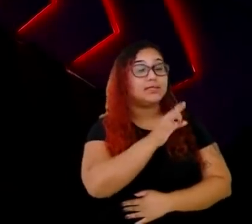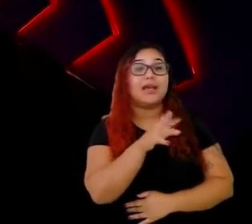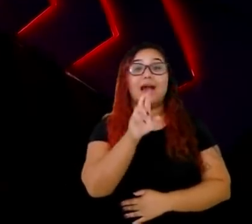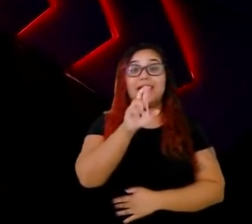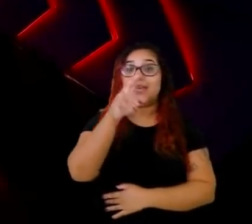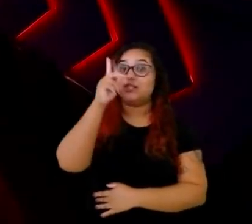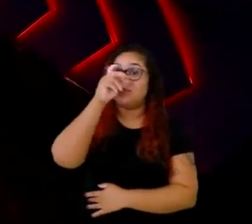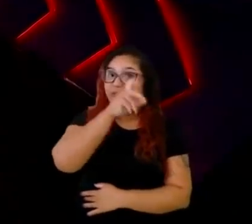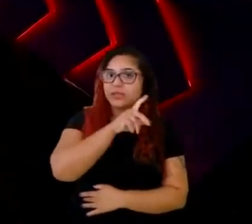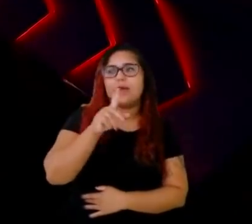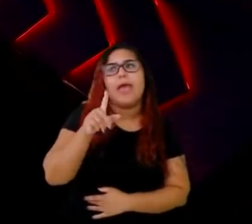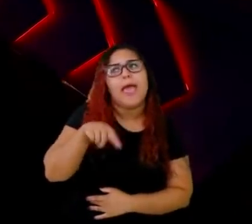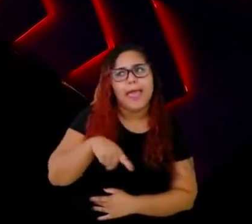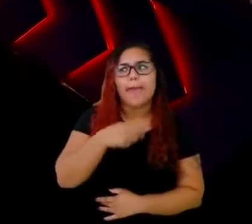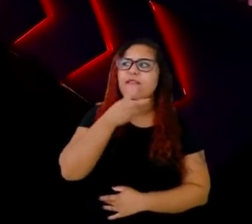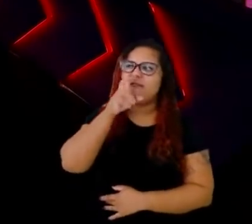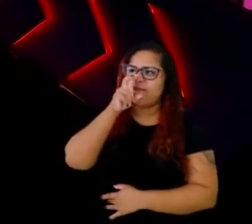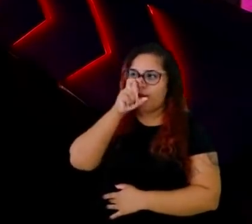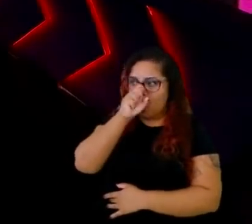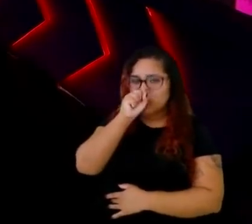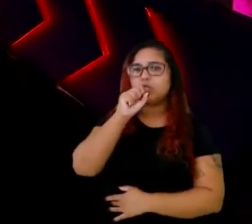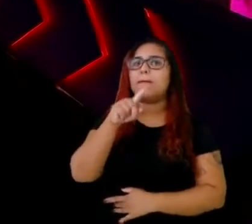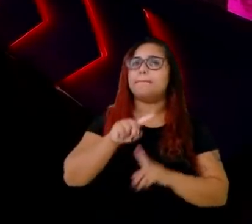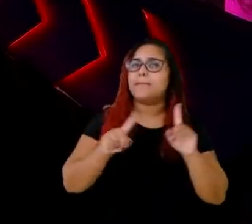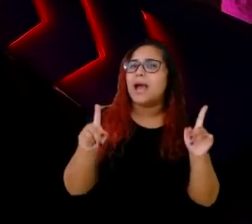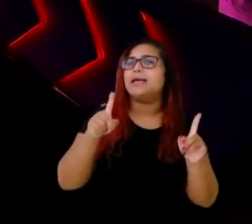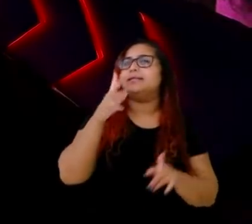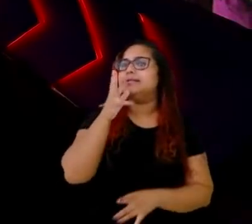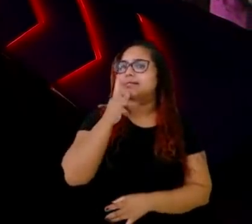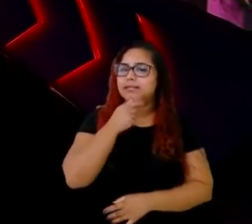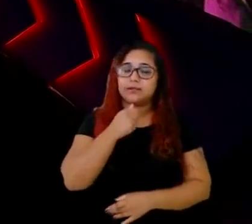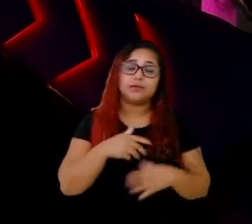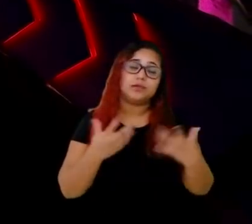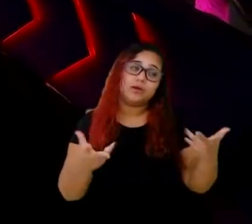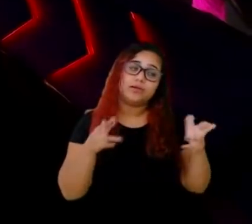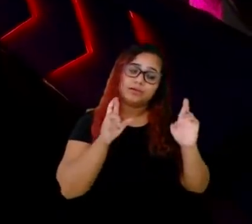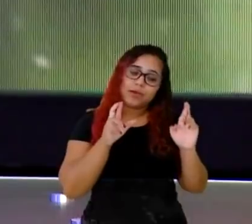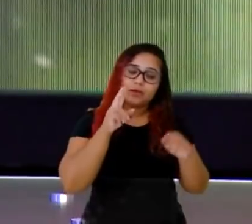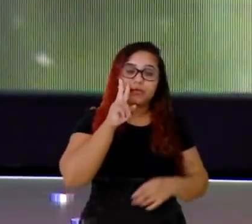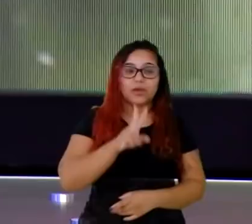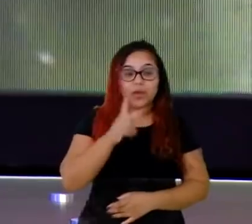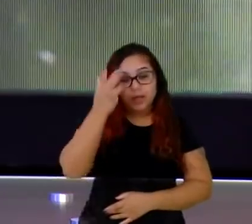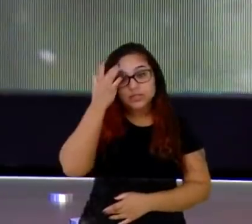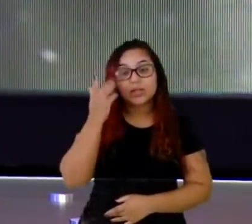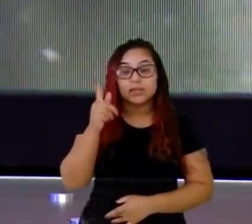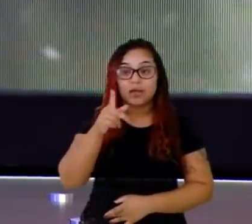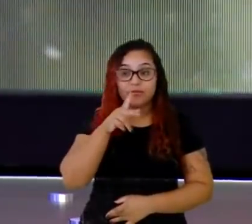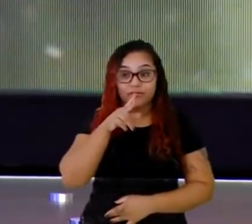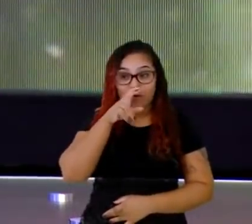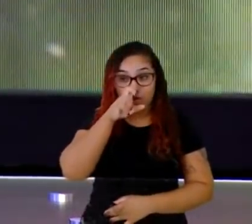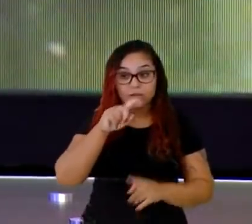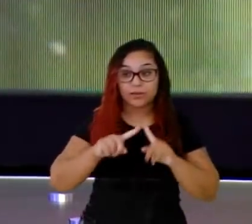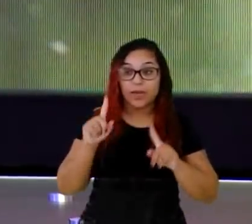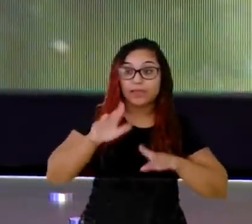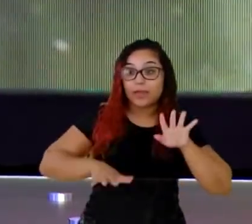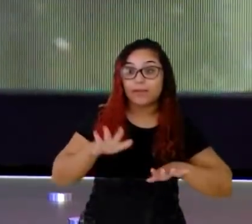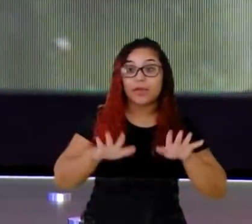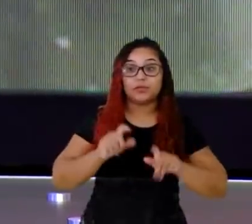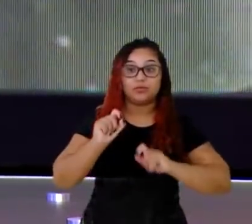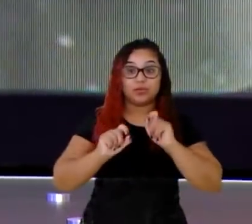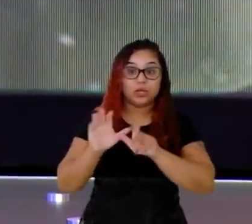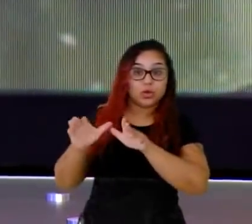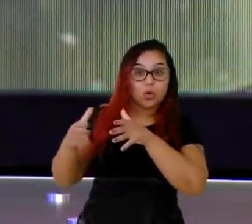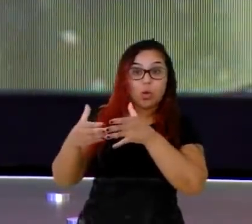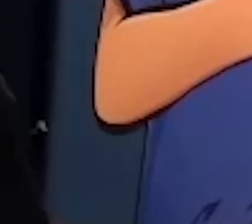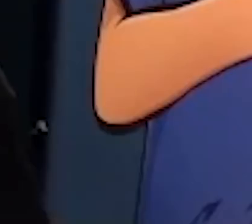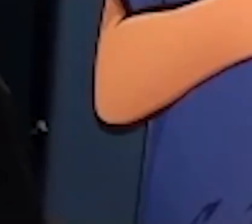cabelo, eu poderia concordar. Mas se você ver lá, olha lá, olha lá, olha lá, olha lá nesse look agora. Dá pra ver ou não? Dá pra